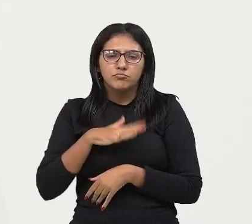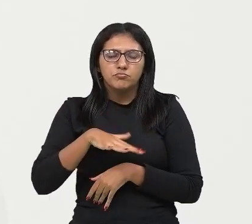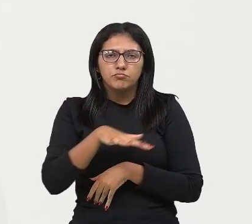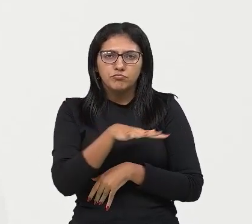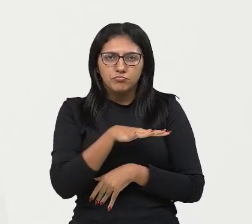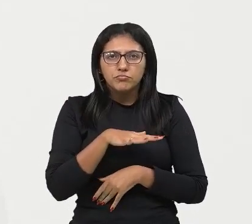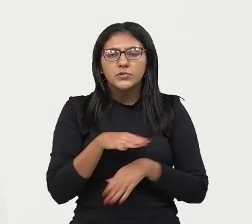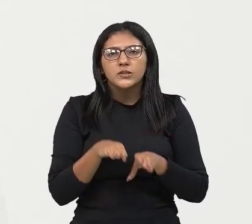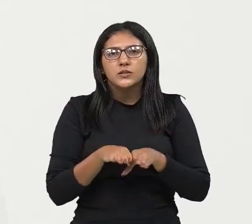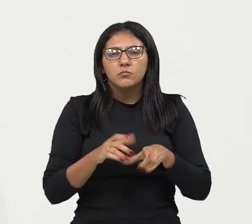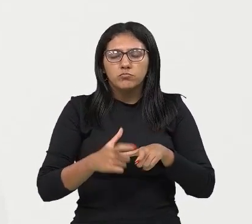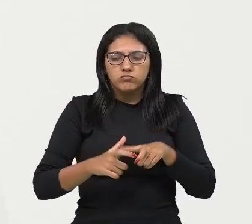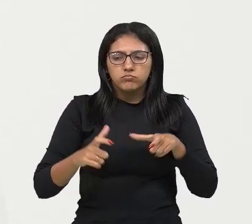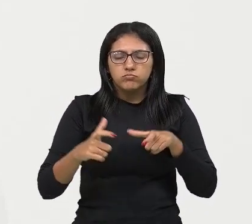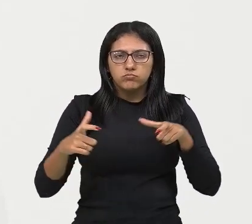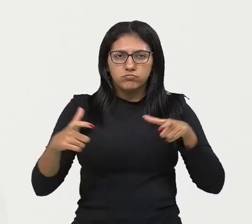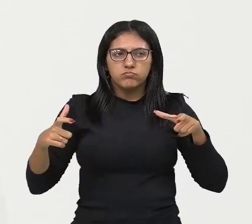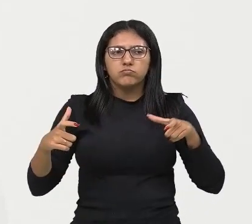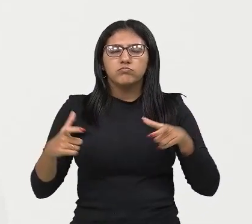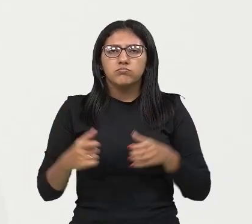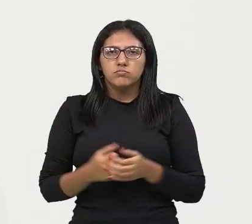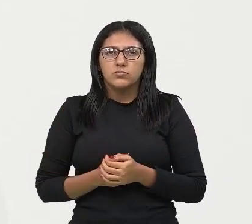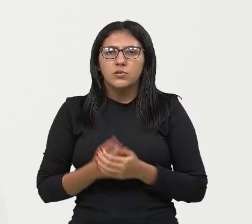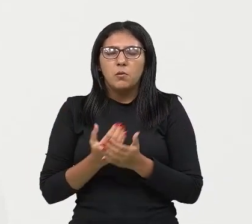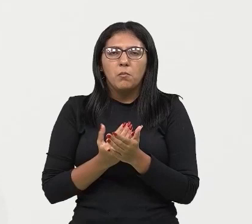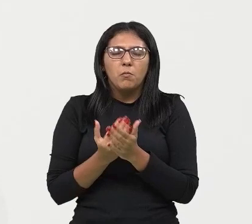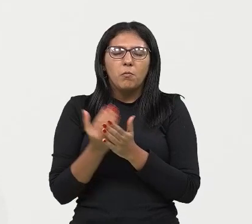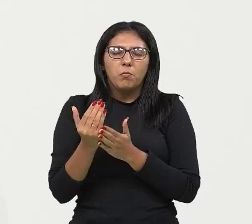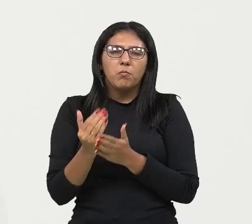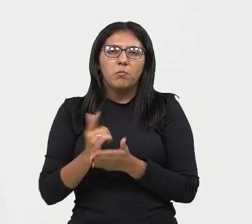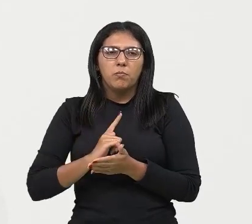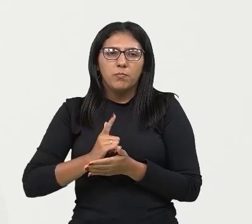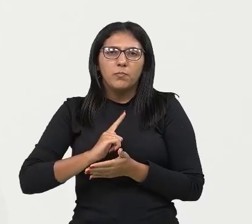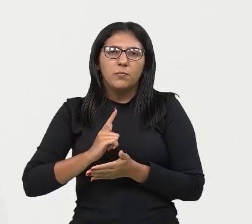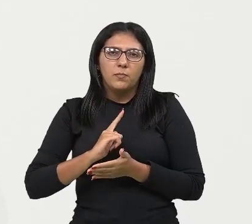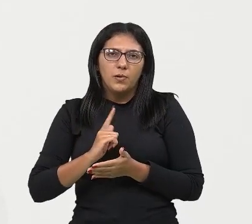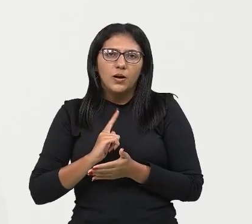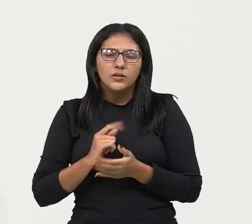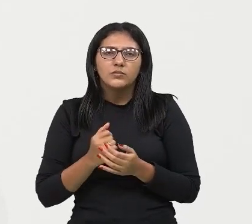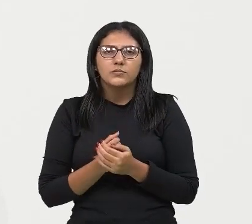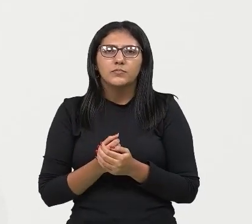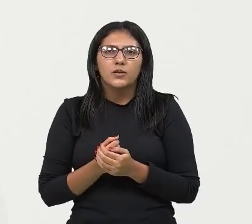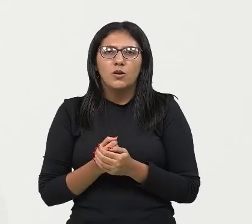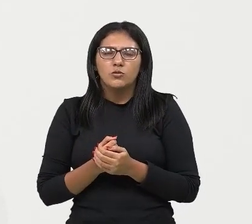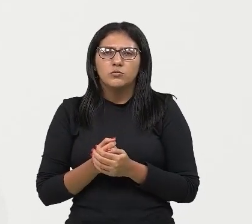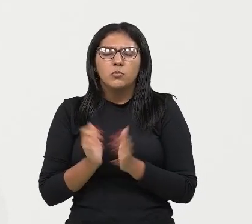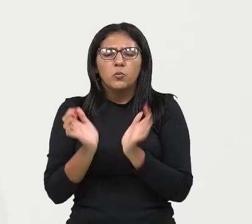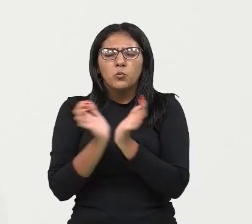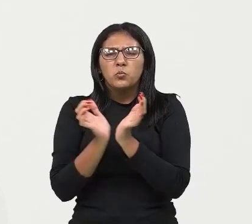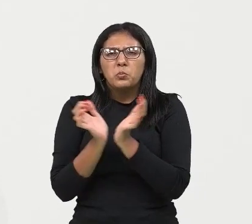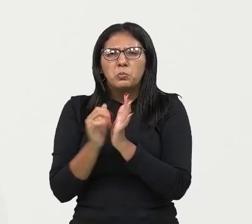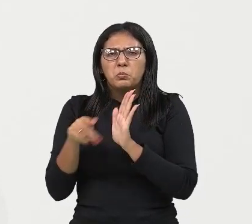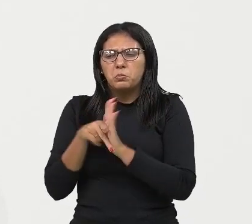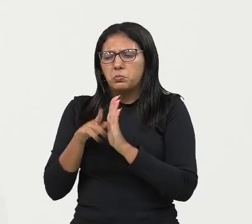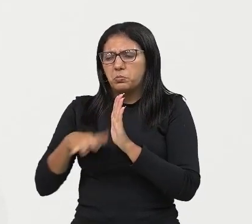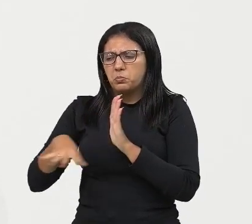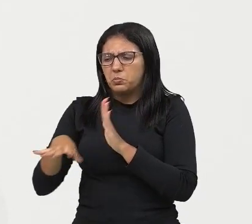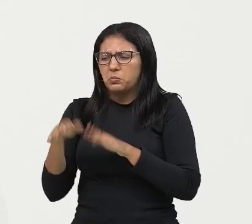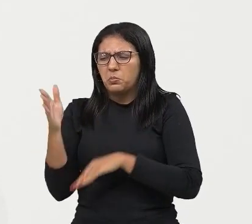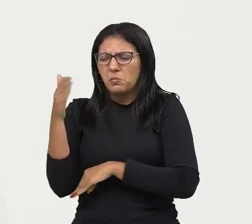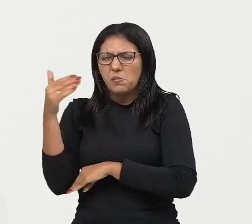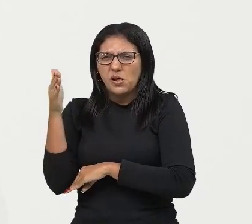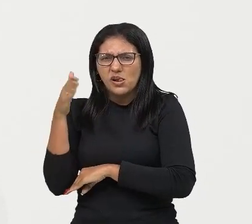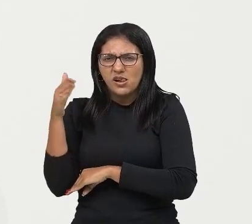a expansão, né, eles começaram a ter as incursões, né, dos bandeirantes para